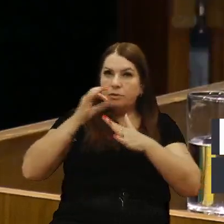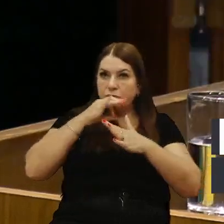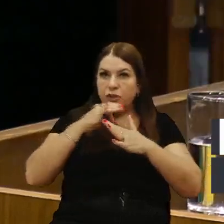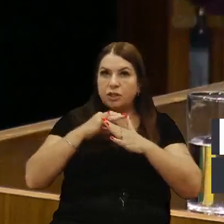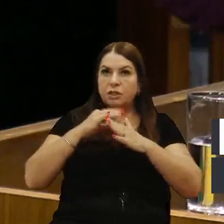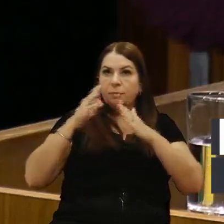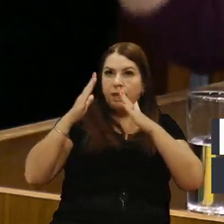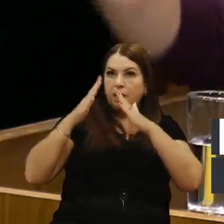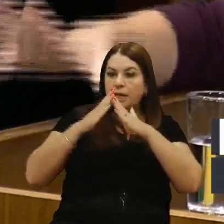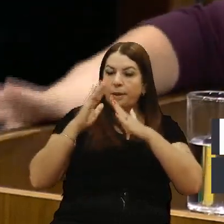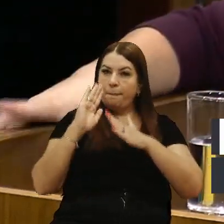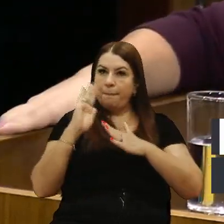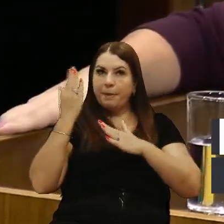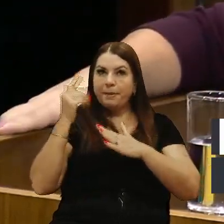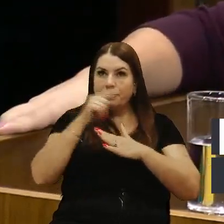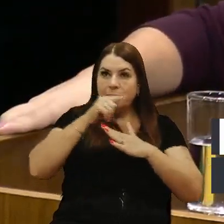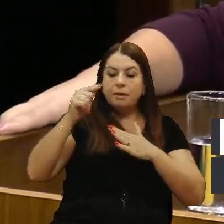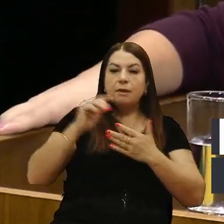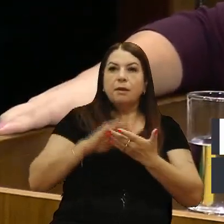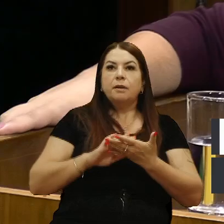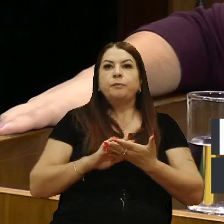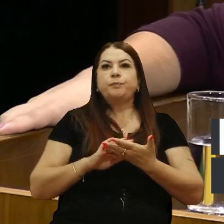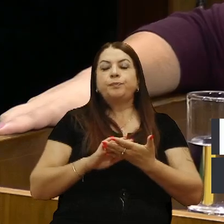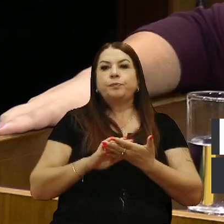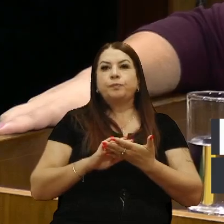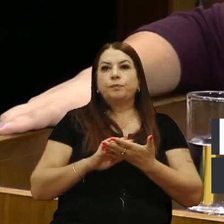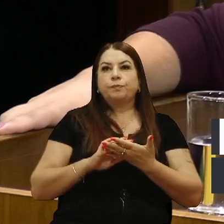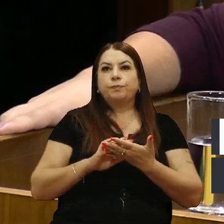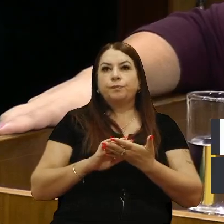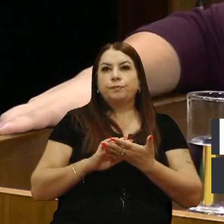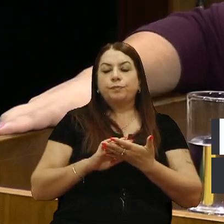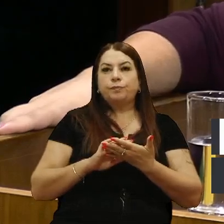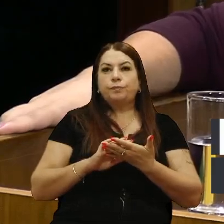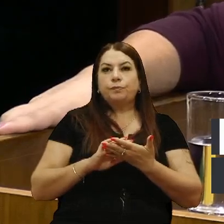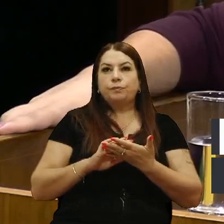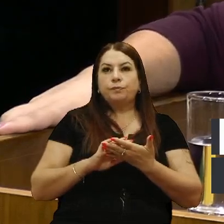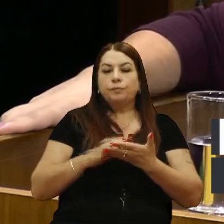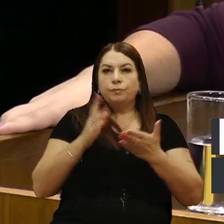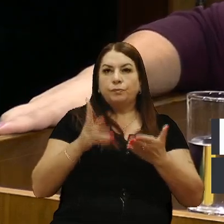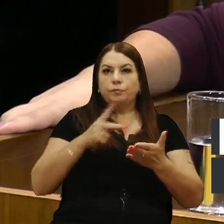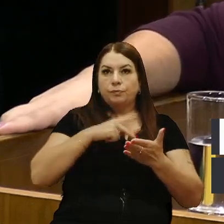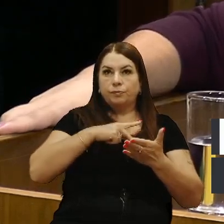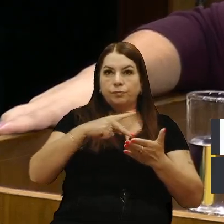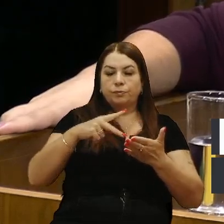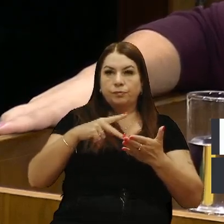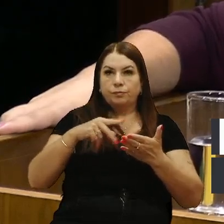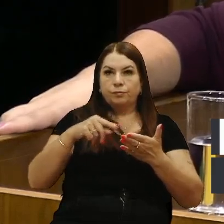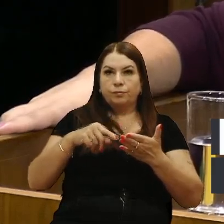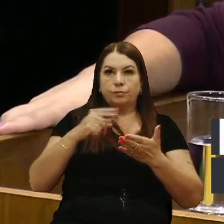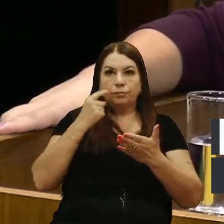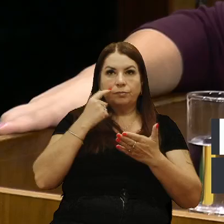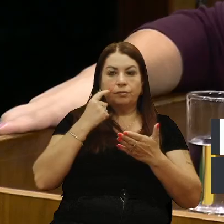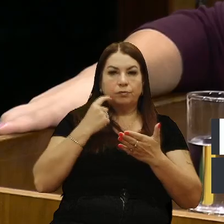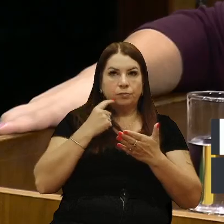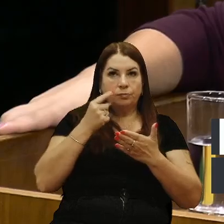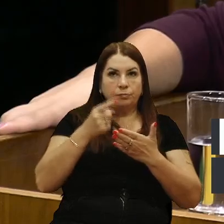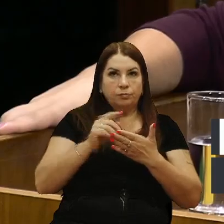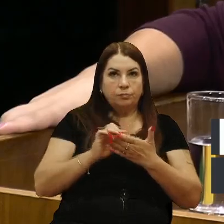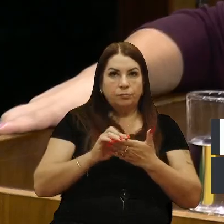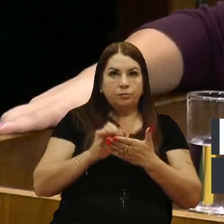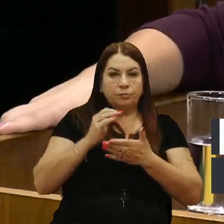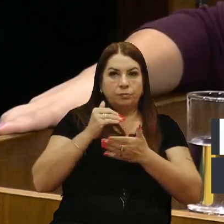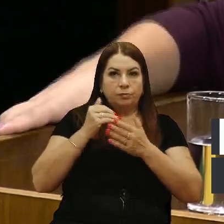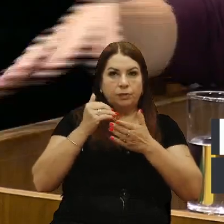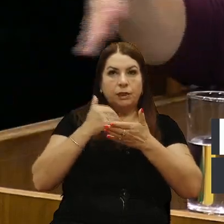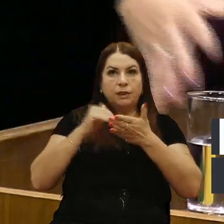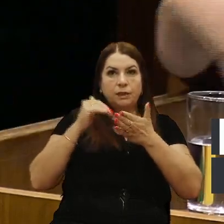uma casinha de madeira lá, o nosso atual presidente da casa, o Wagner, era secretário